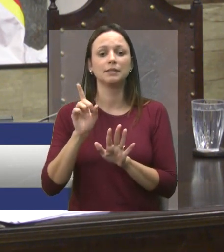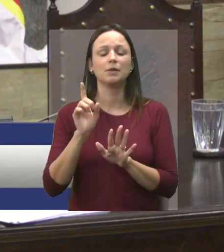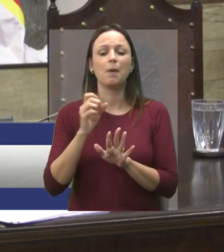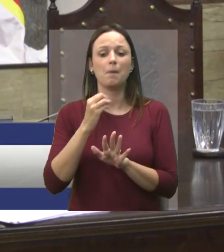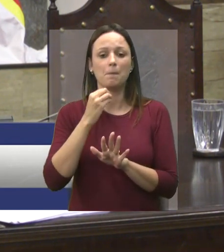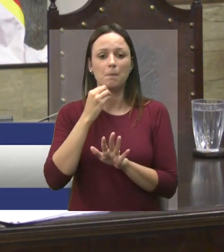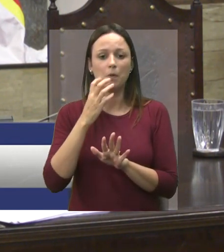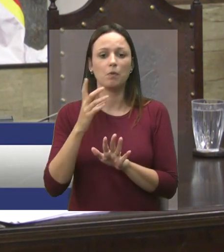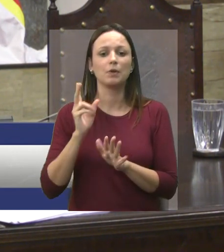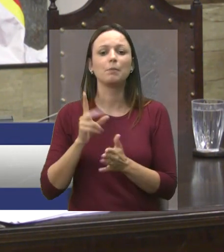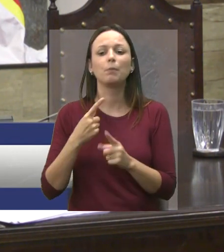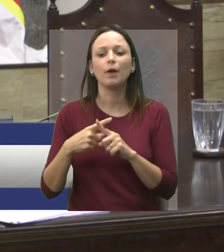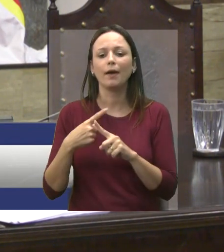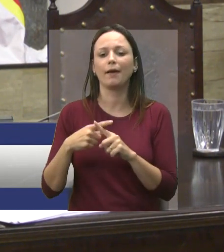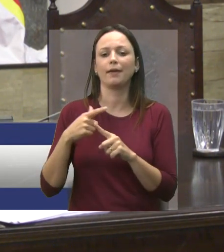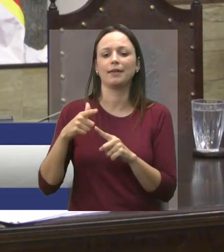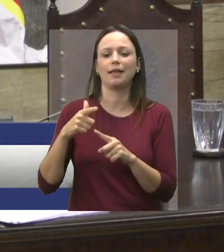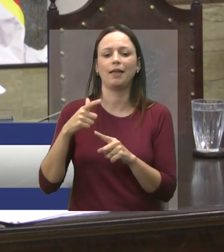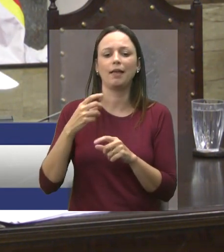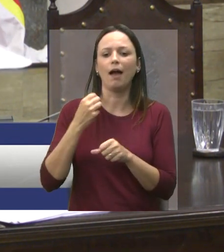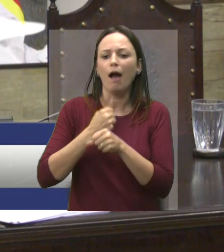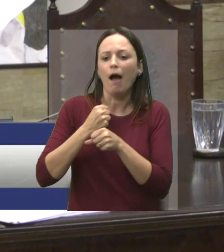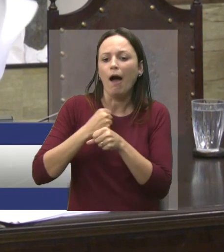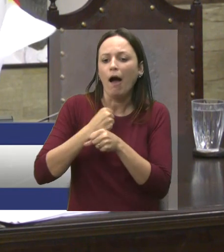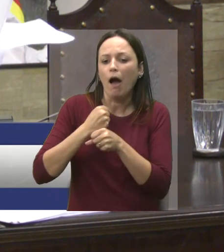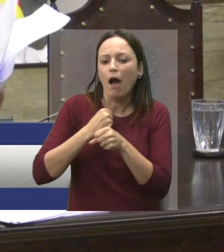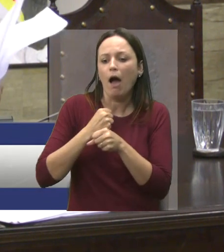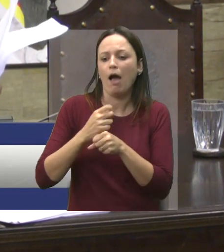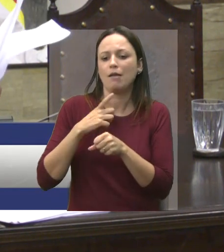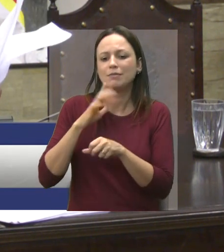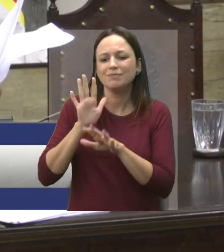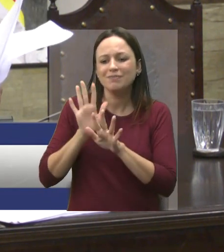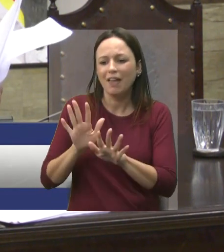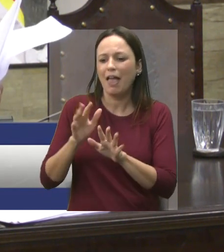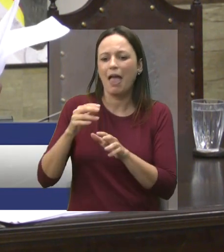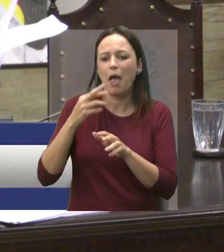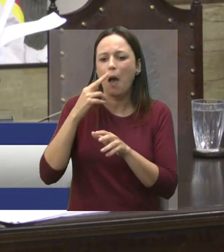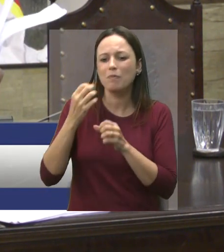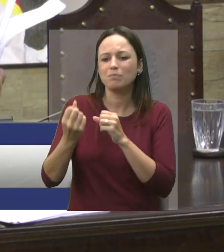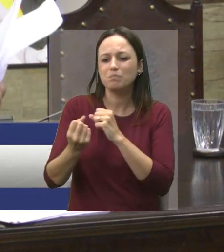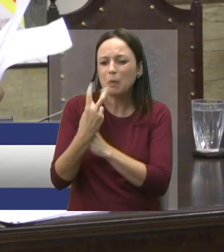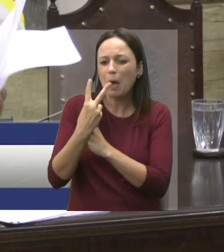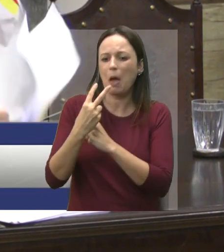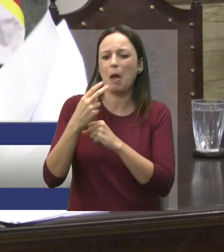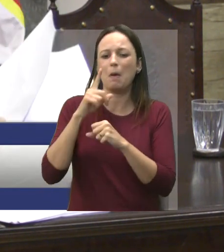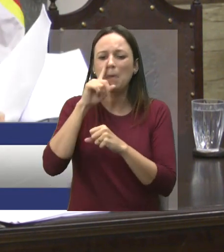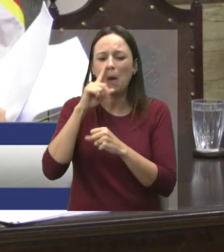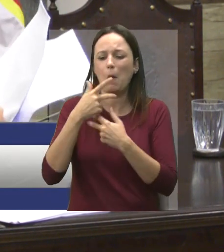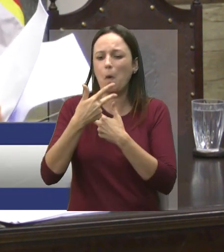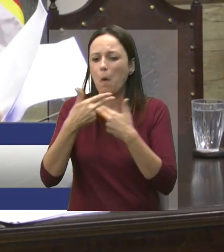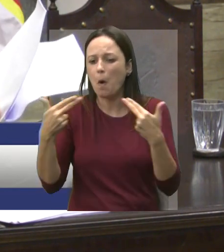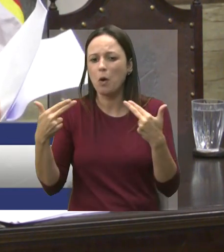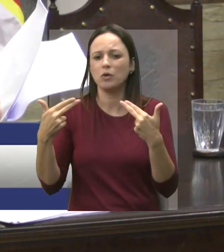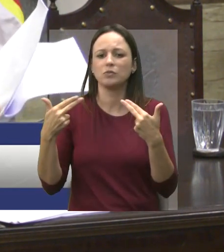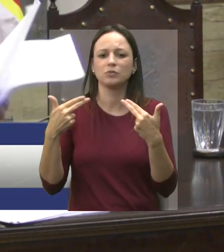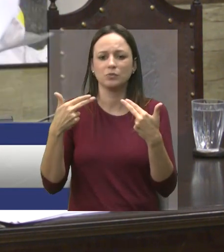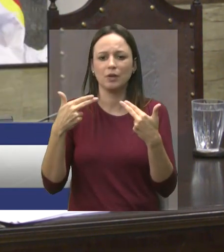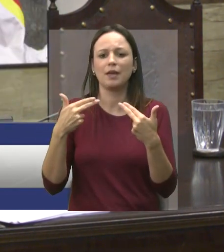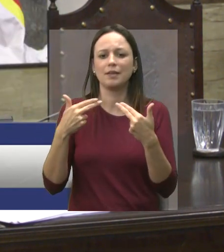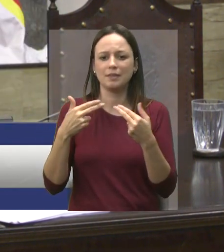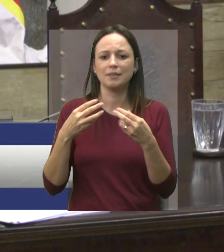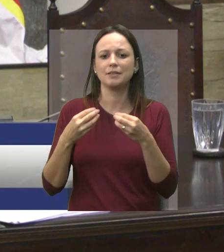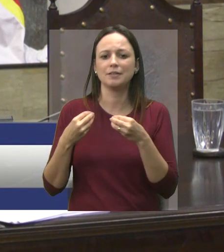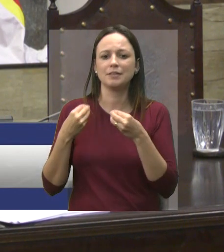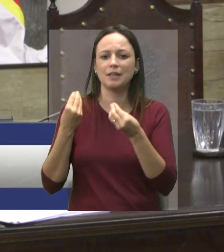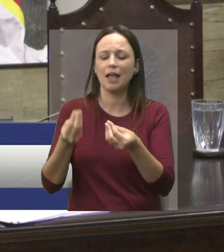contrapartida por ficar tanto tempo exposto a agentes agressivos é conceder um benefício sem